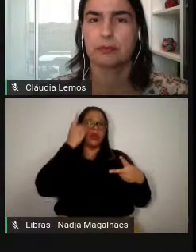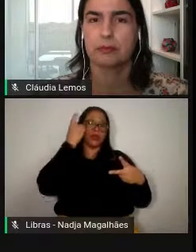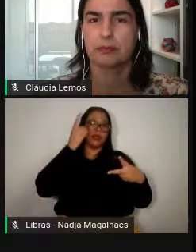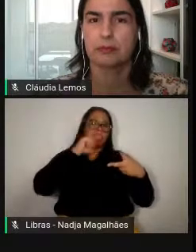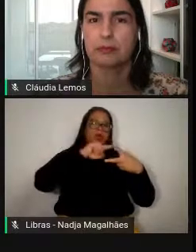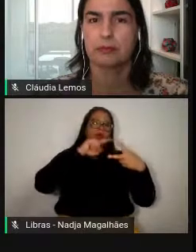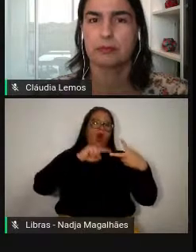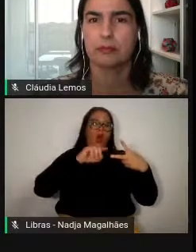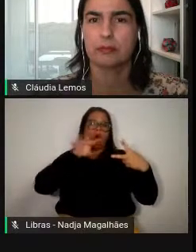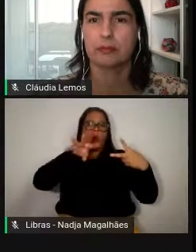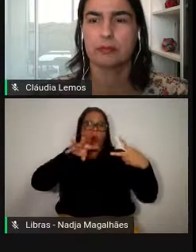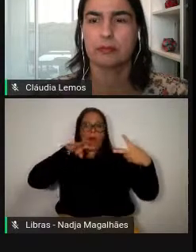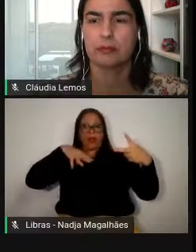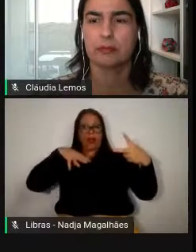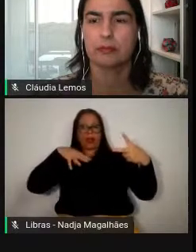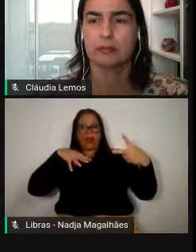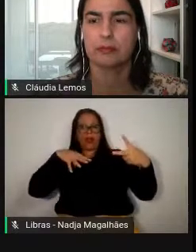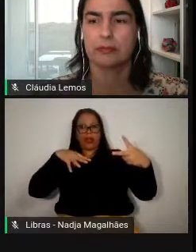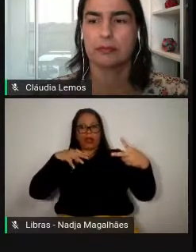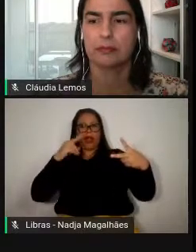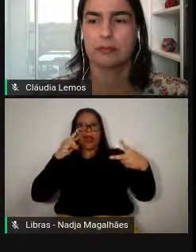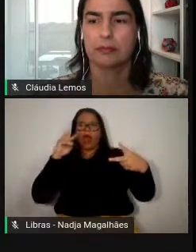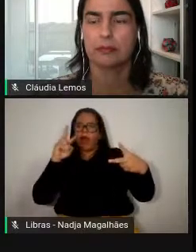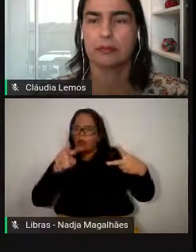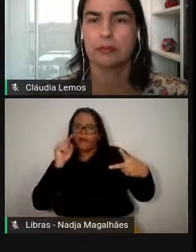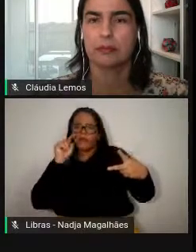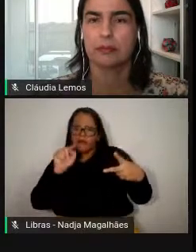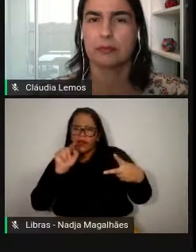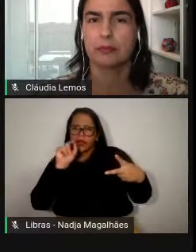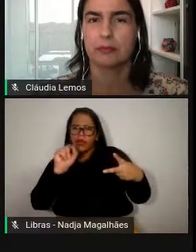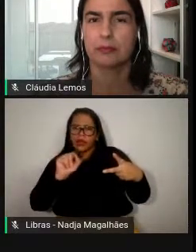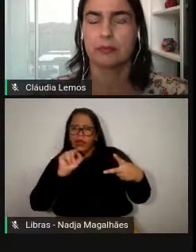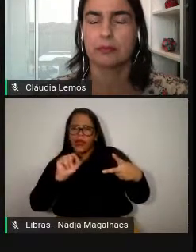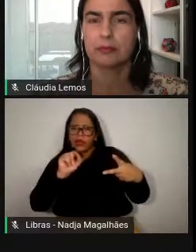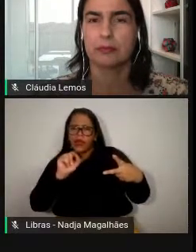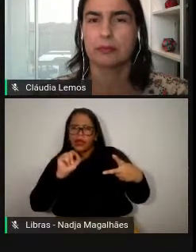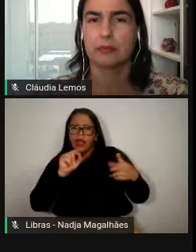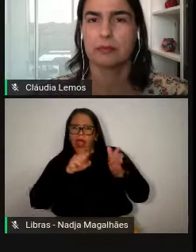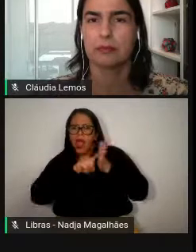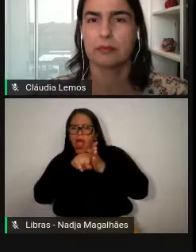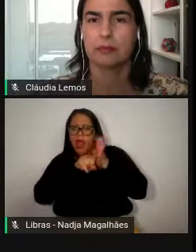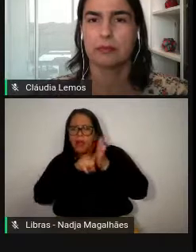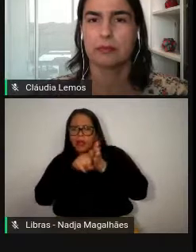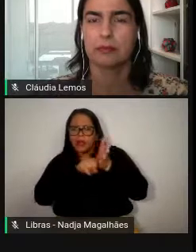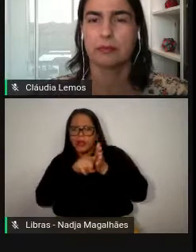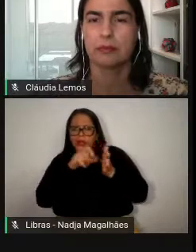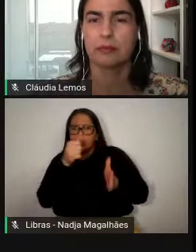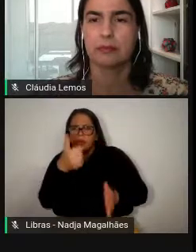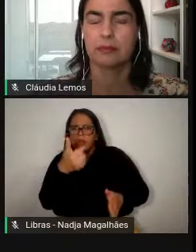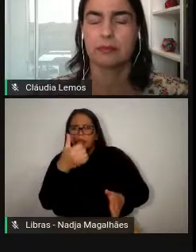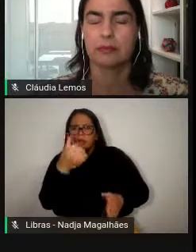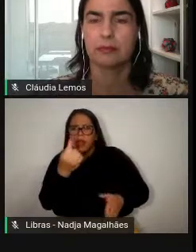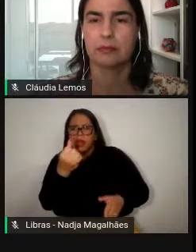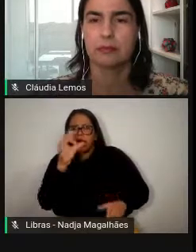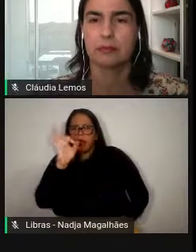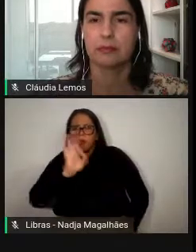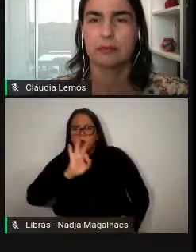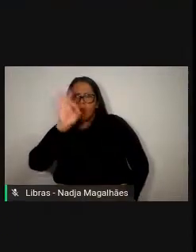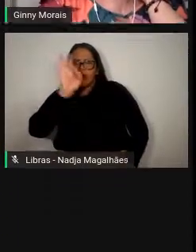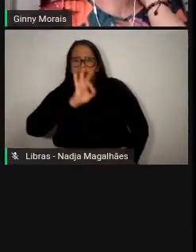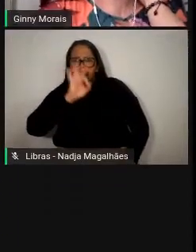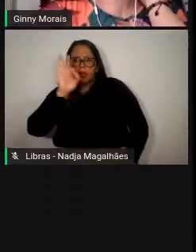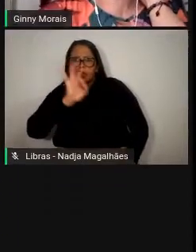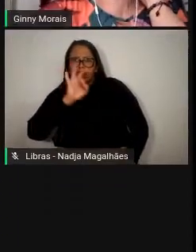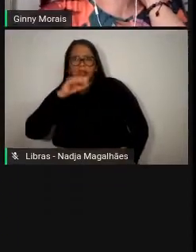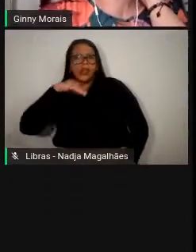existe uma possibilidade, essa aqui é o que eu verifiquei em 16% dos parlamentos. É uma imagem